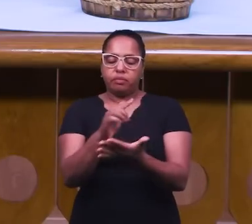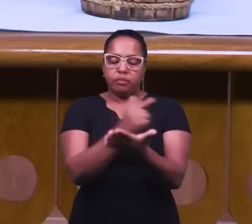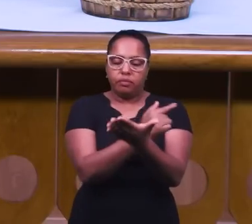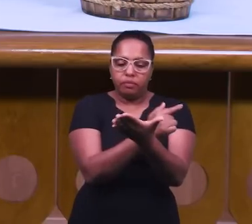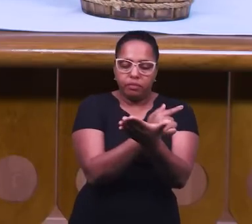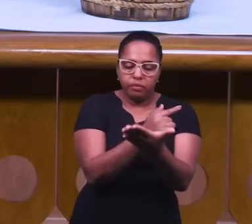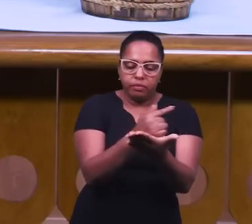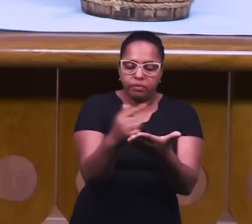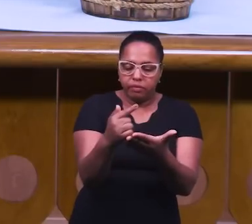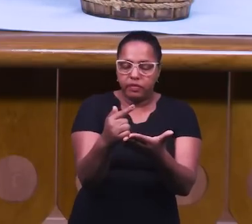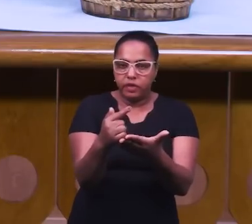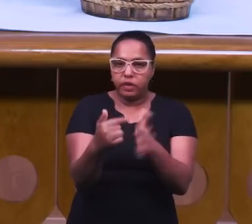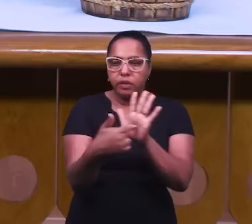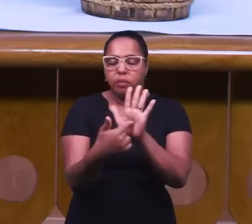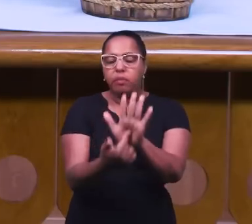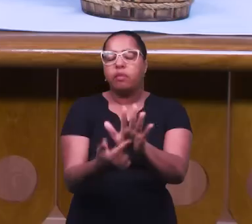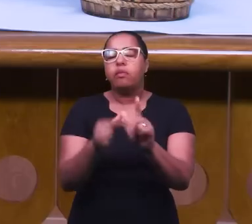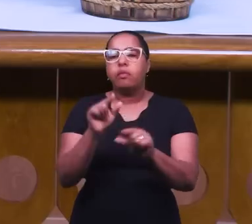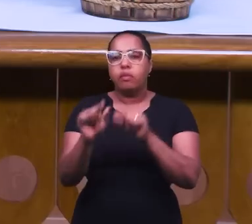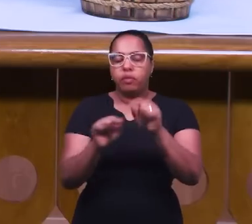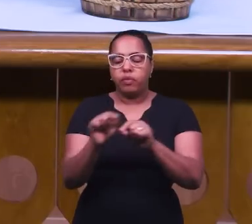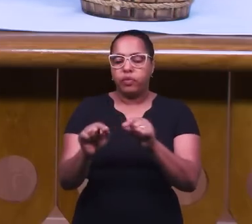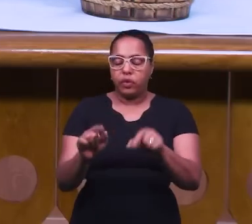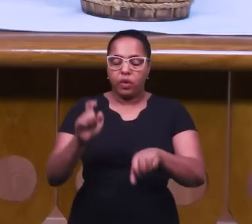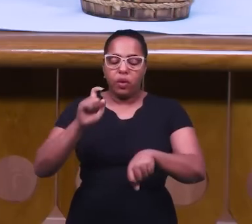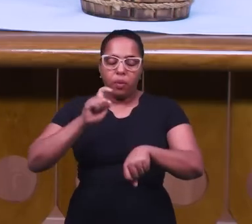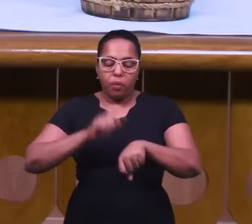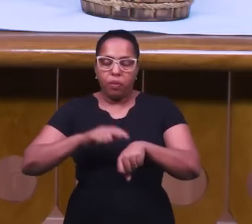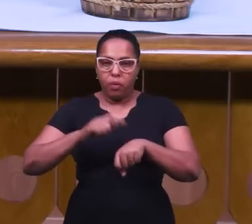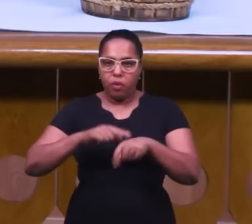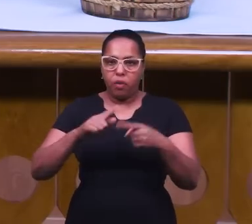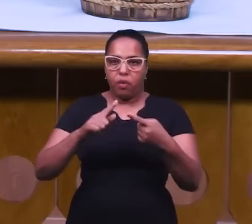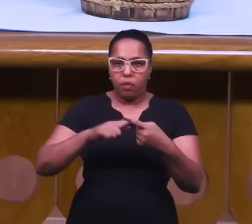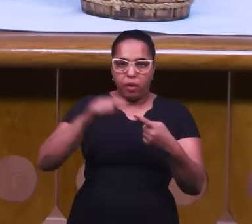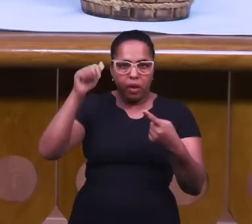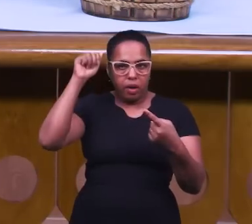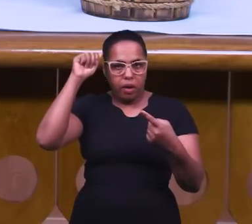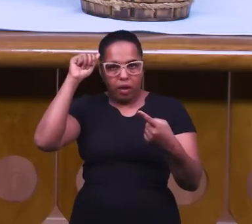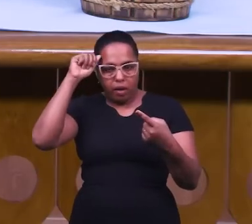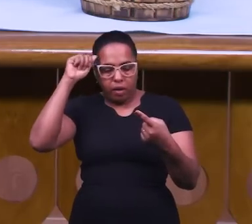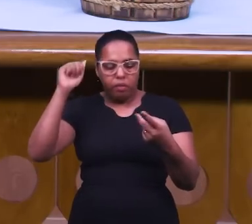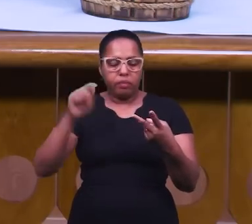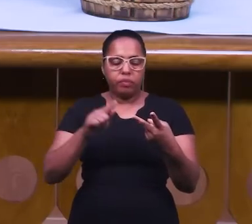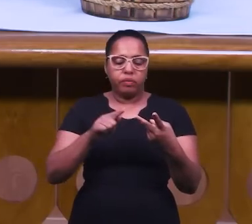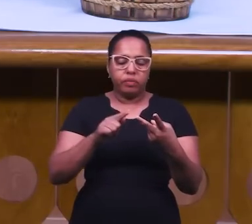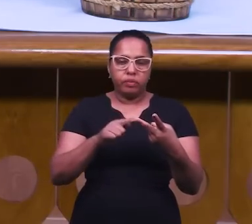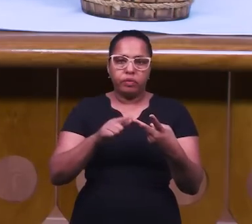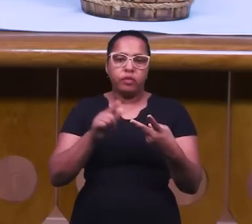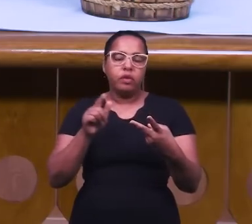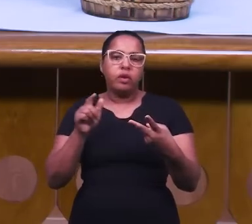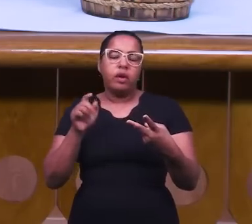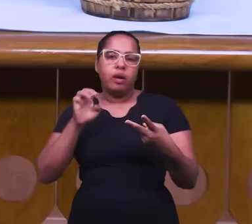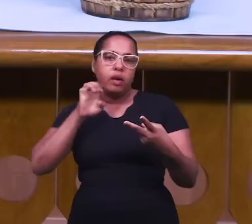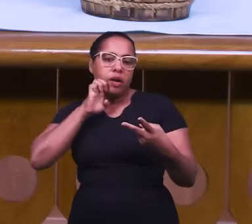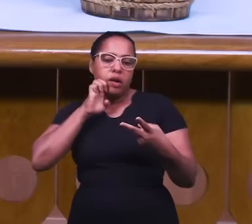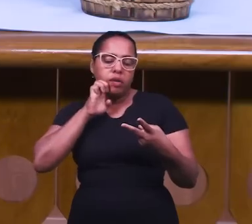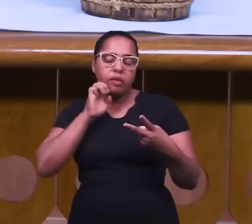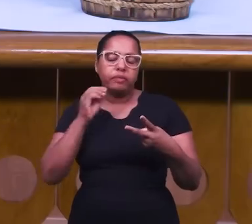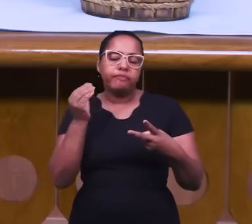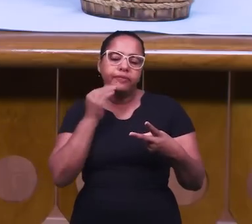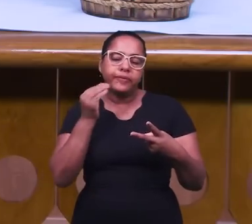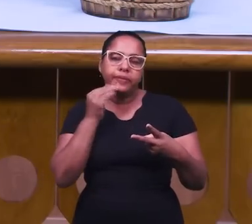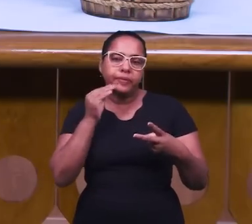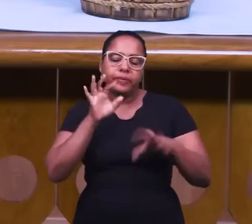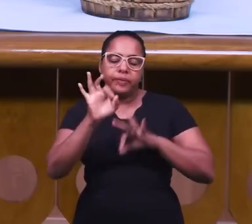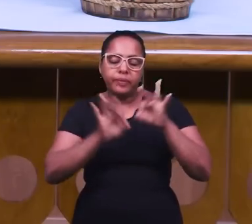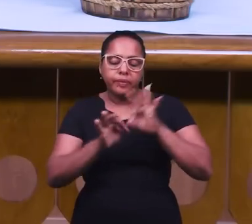livro de Gênesis. Nós vamos ver, por exemplo, desde quando Adão e Eva estavam ali tentando providenciar um projeto